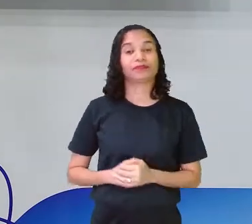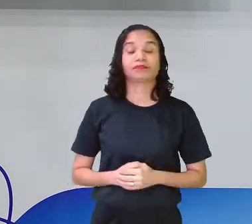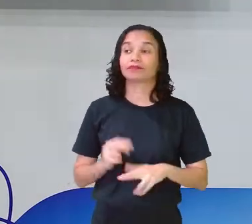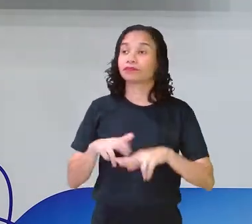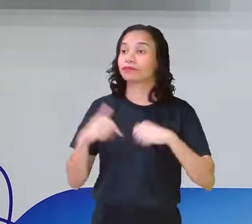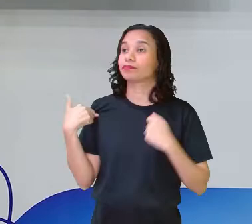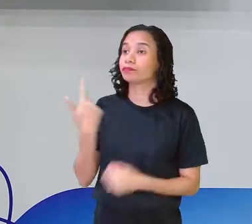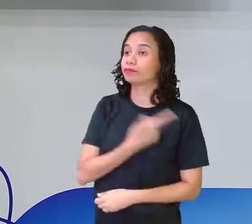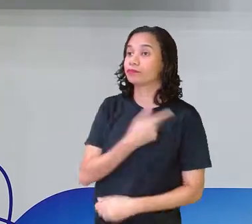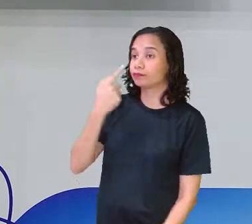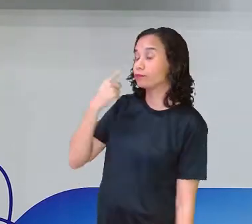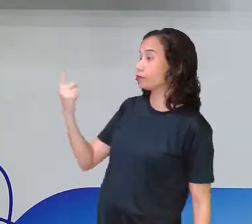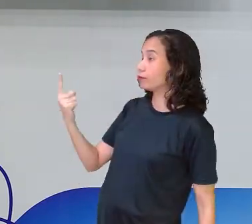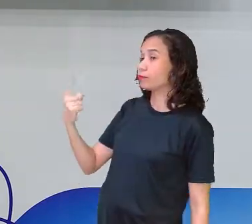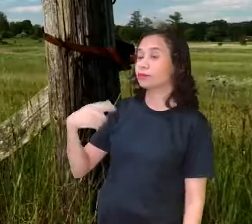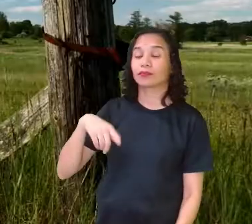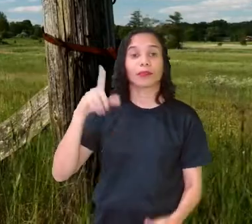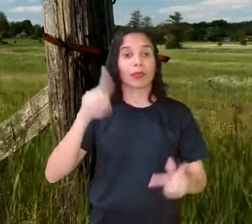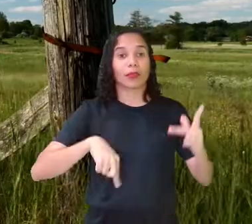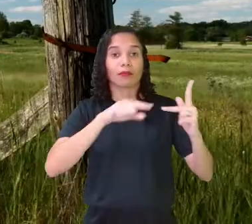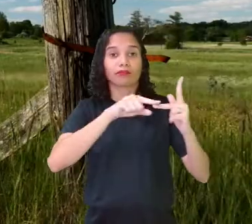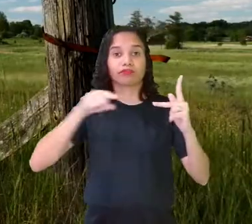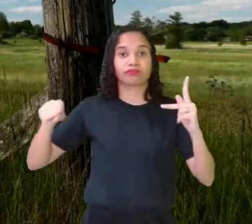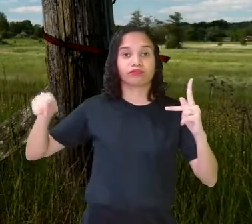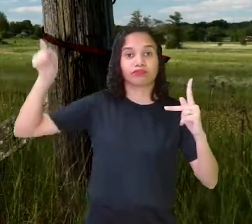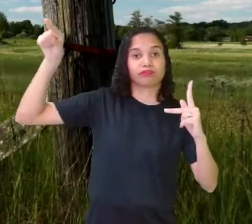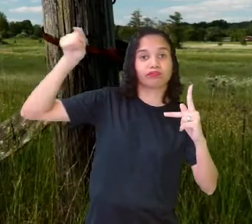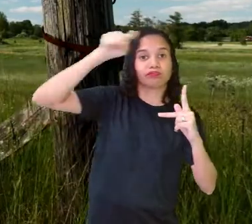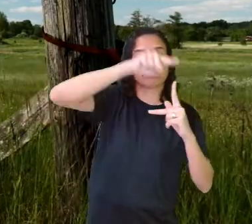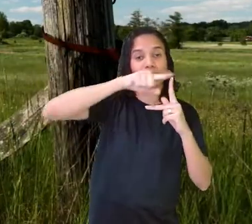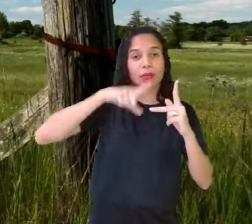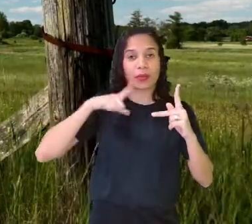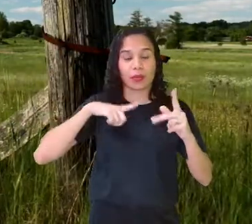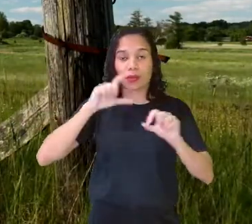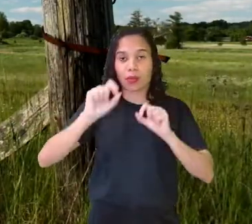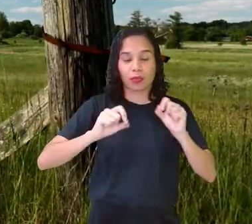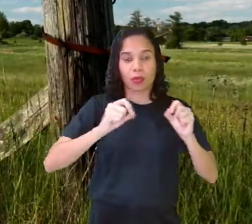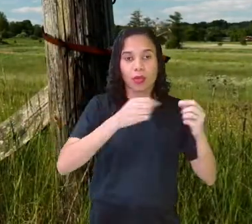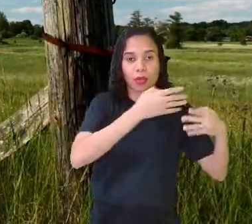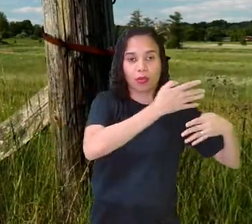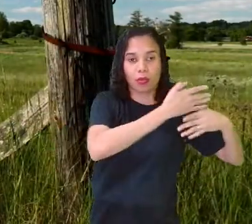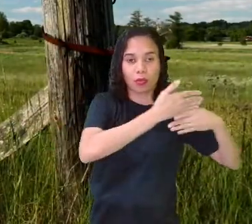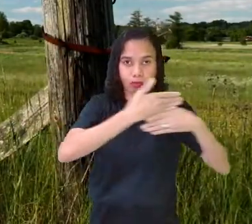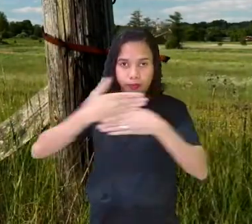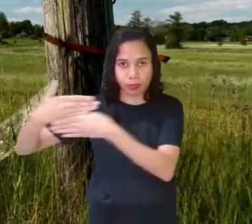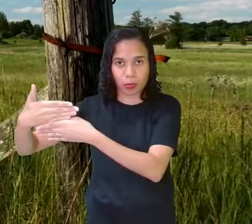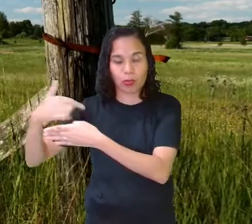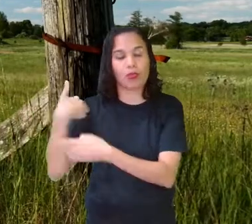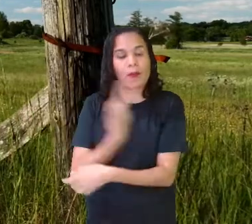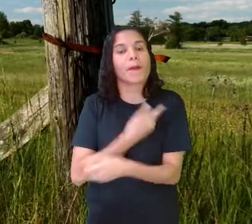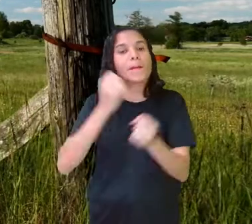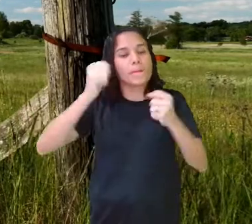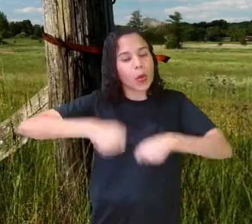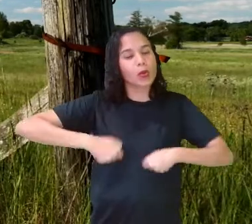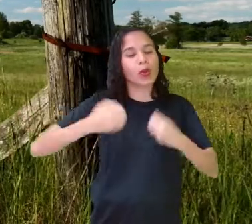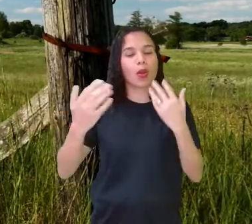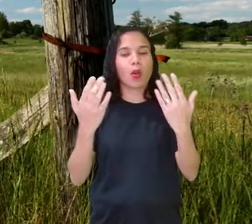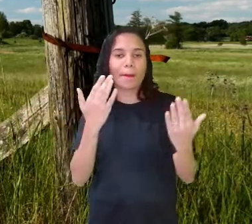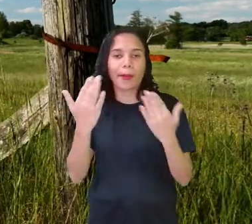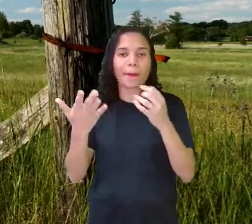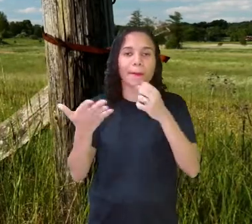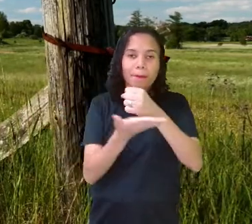vamos começar por ele. Perímetro. Na imagem eu tenho uma cerca, né? Que a gente pode fazer uma